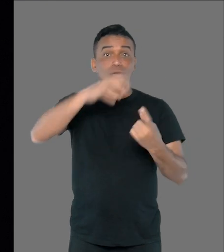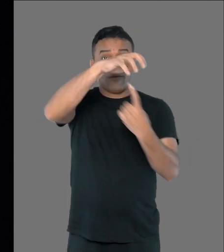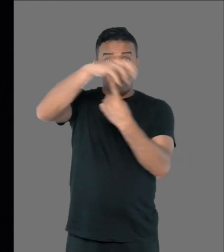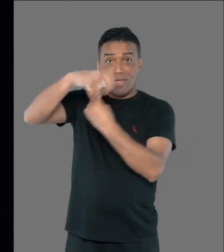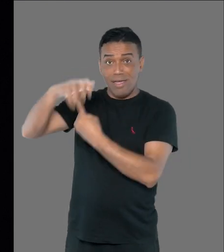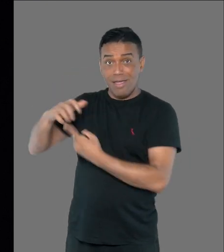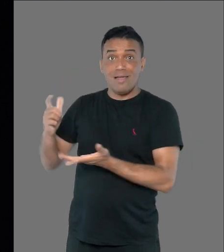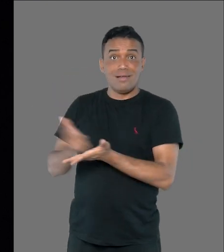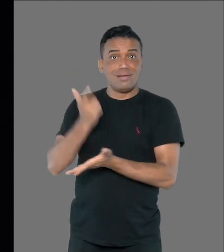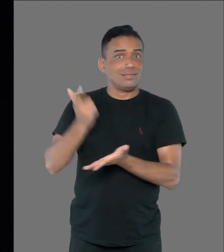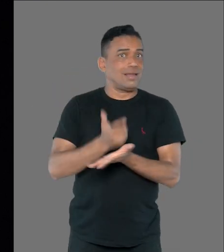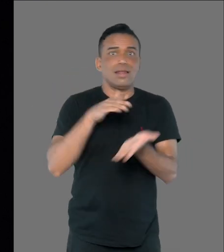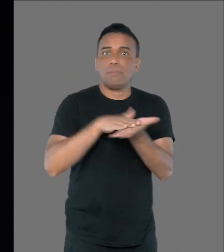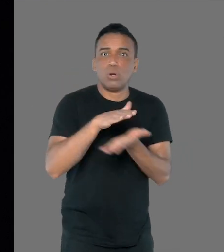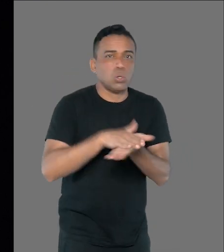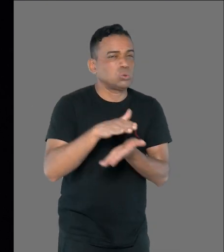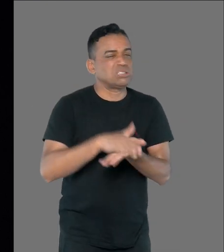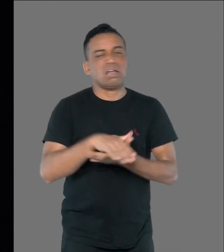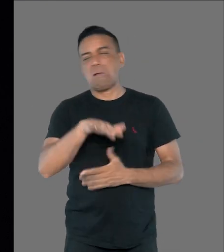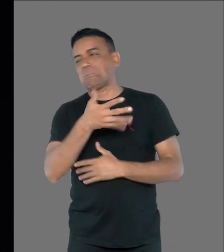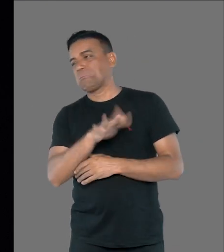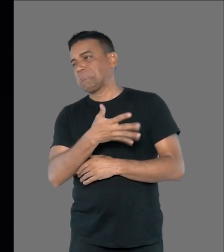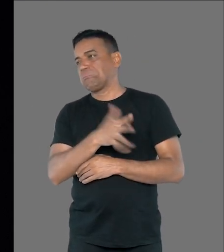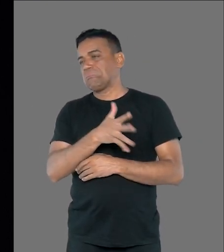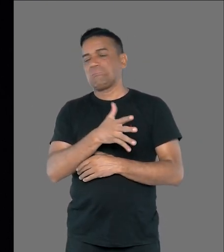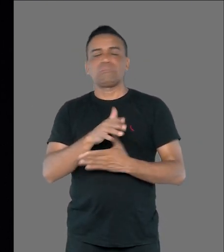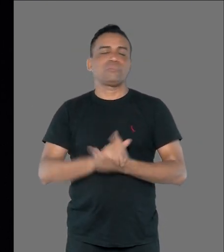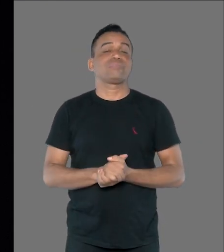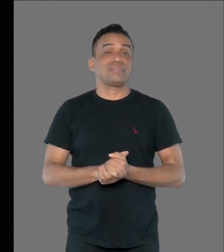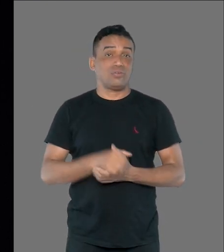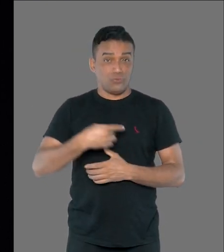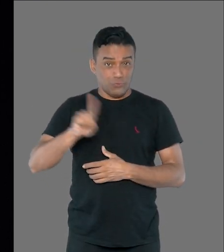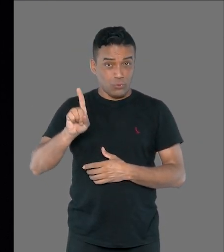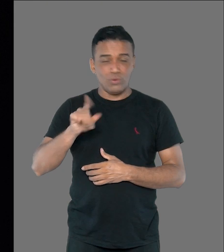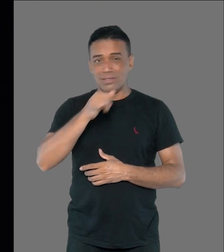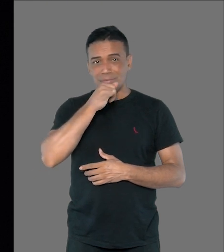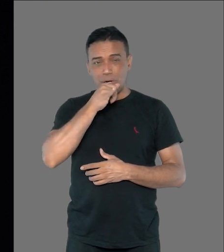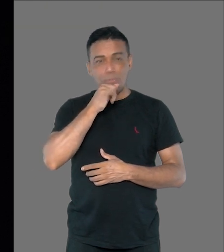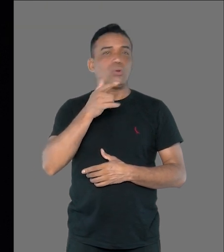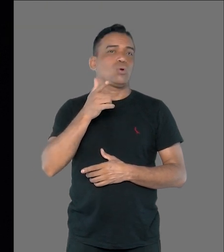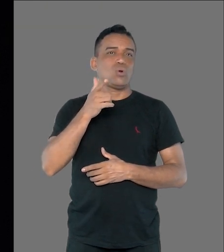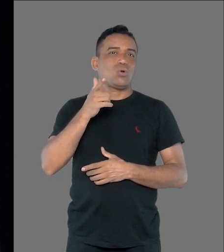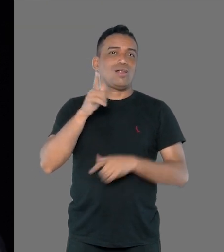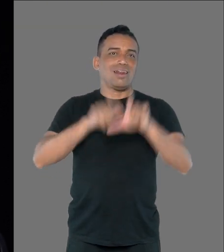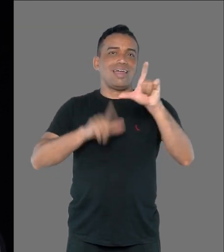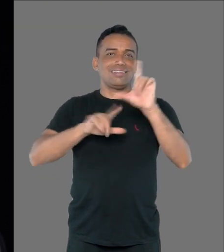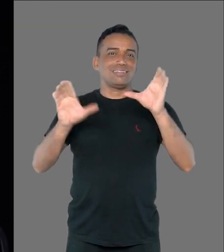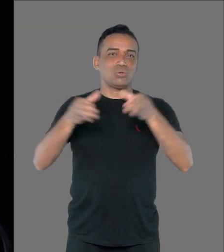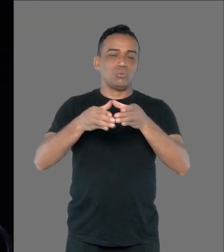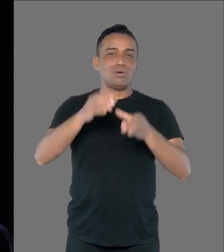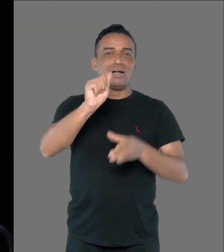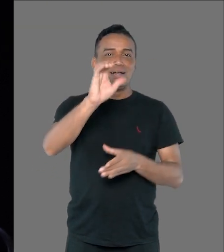uma produção literária muito mediana. Eu digo sempre, hoje fui aqui à nossa Academia Mineira de Letras. Gente,